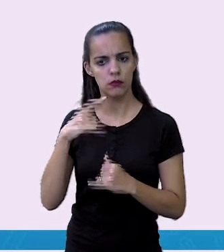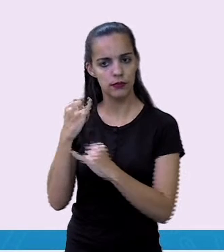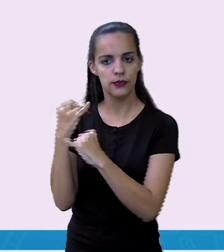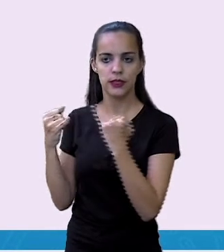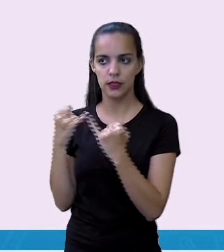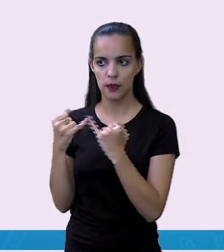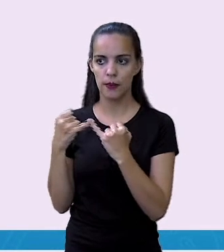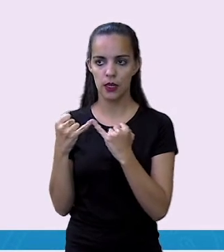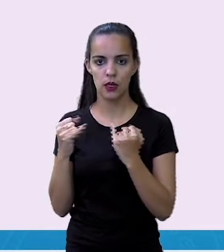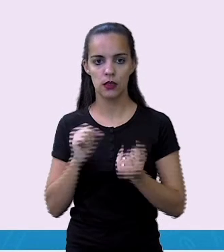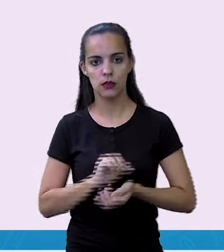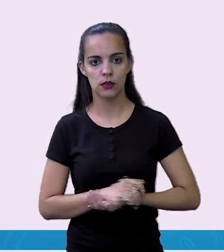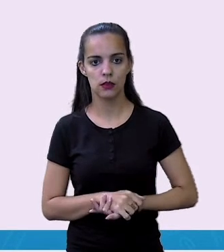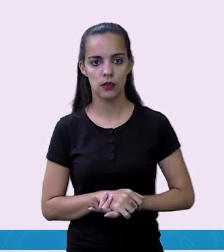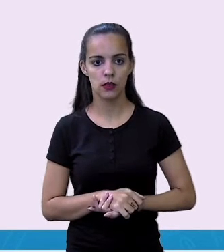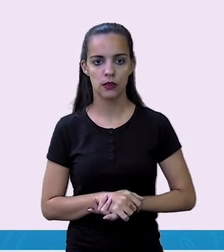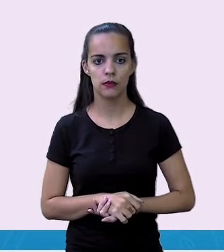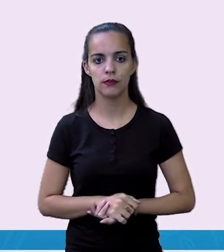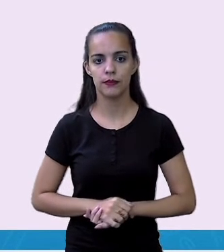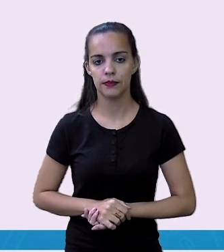semelhantes? Sim.